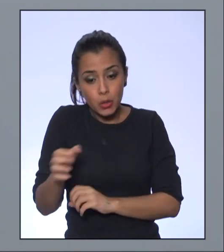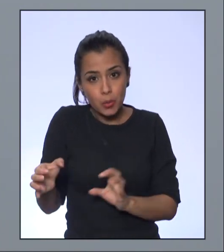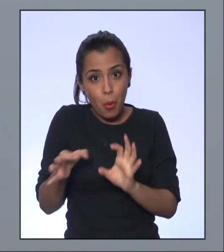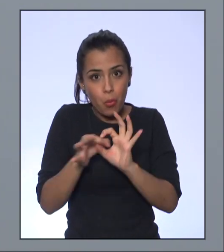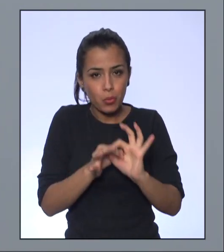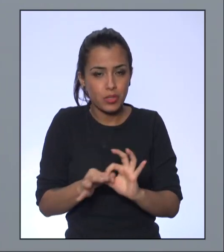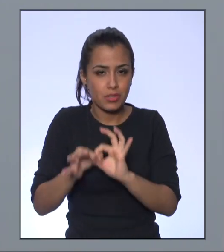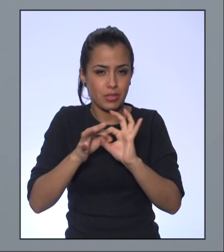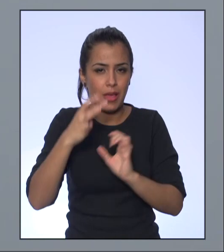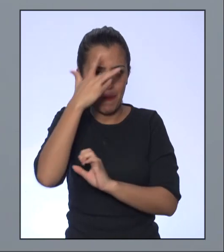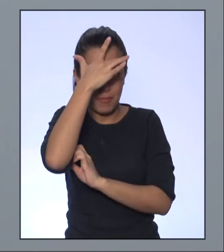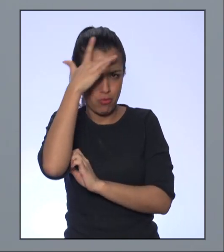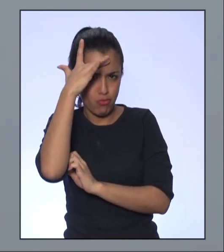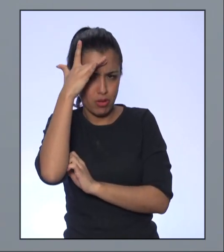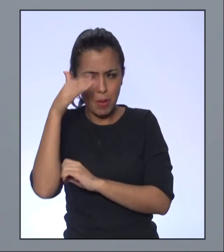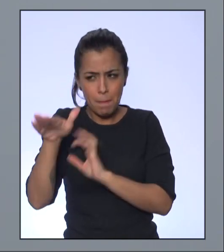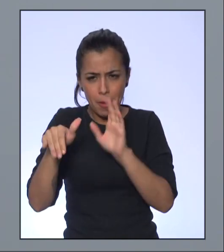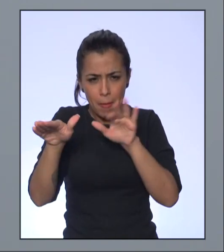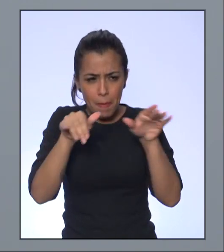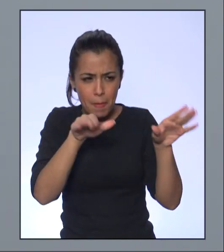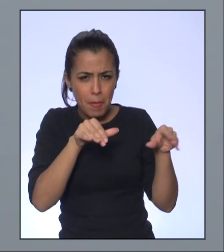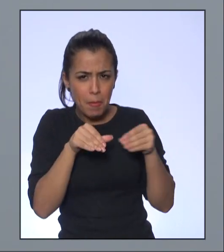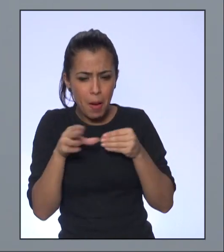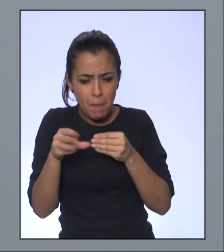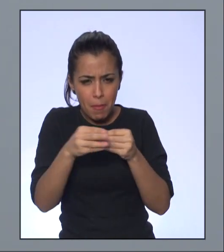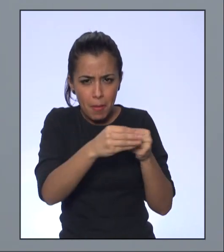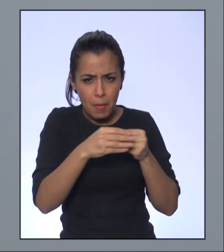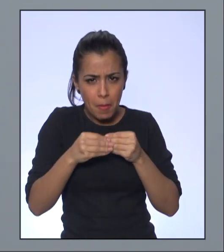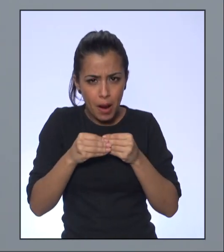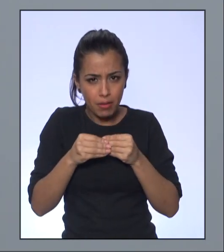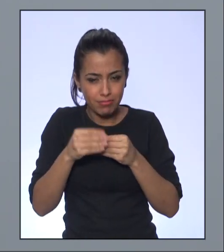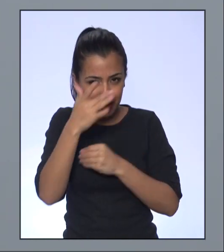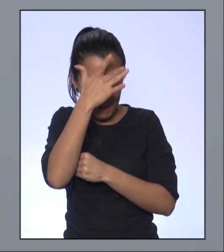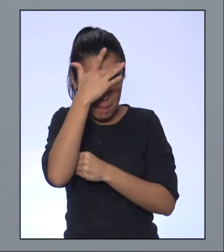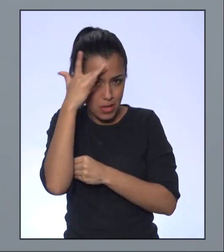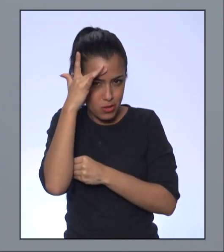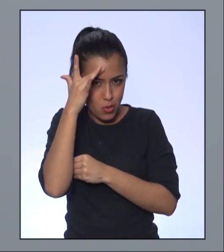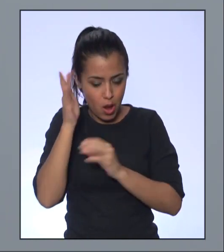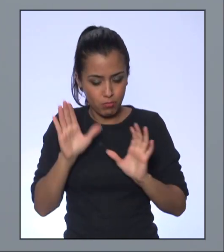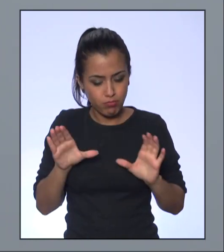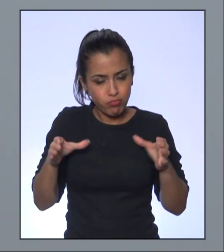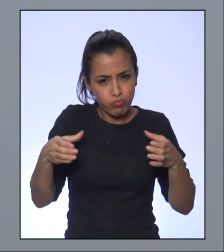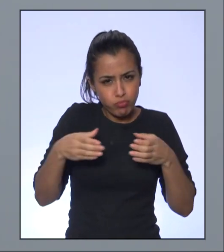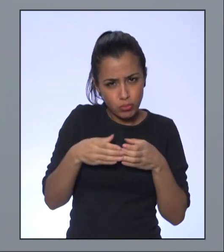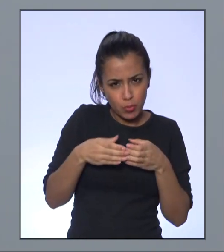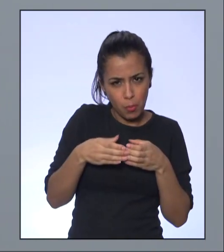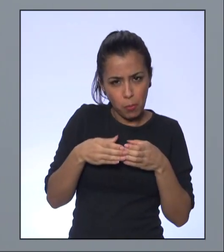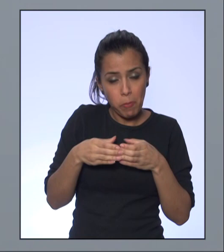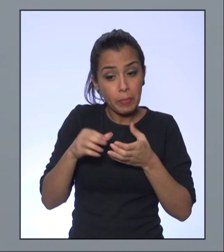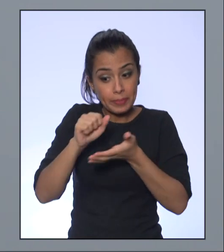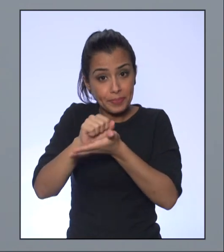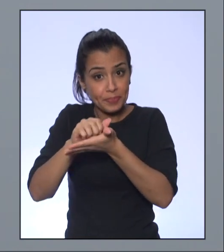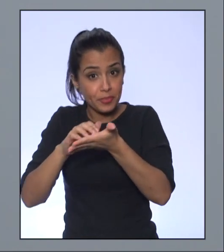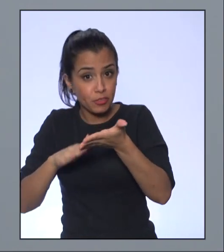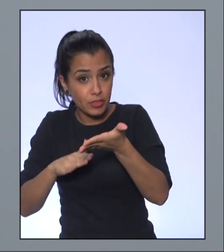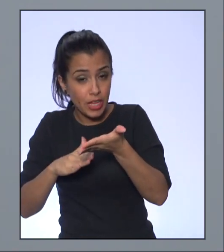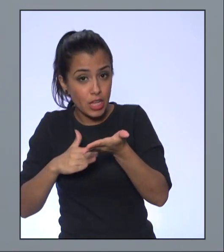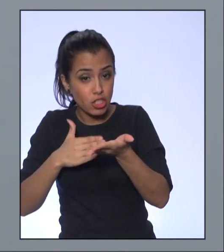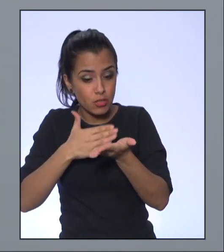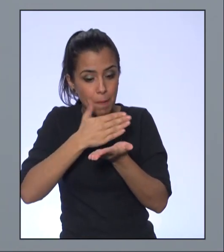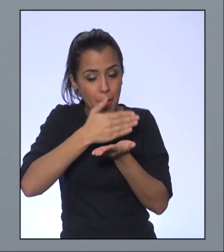gente reuniu as pessoas, essa atividade, a gente dividiu ela em 4